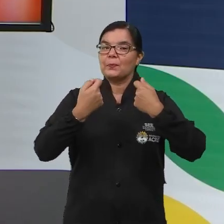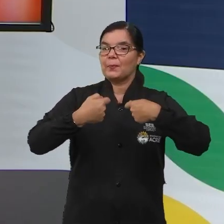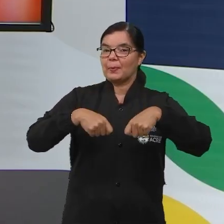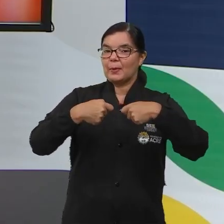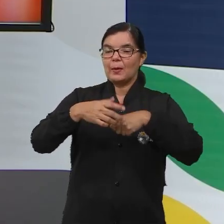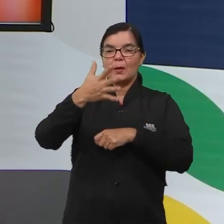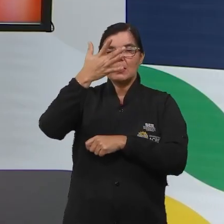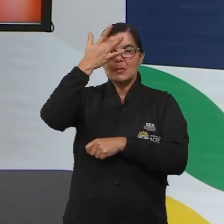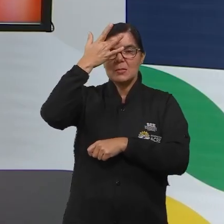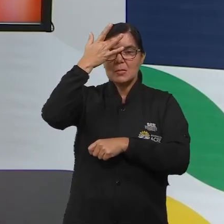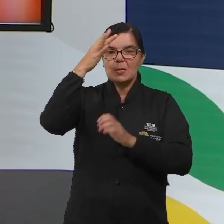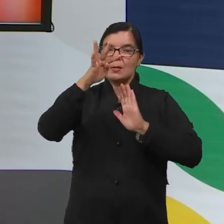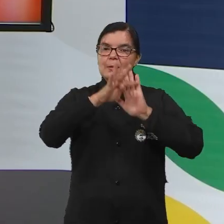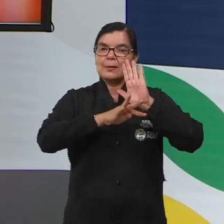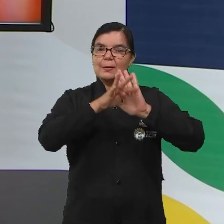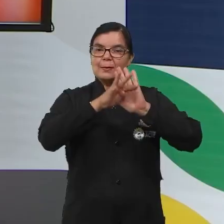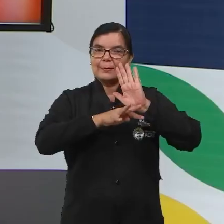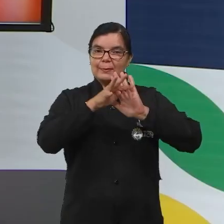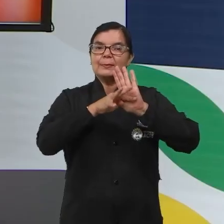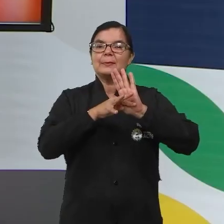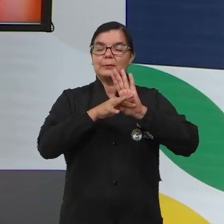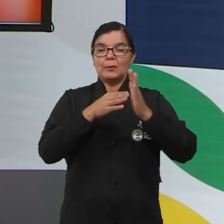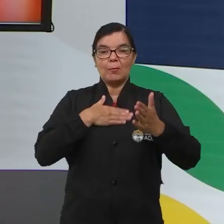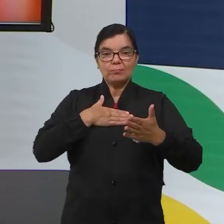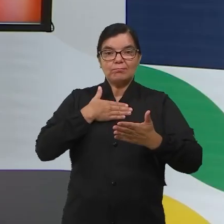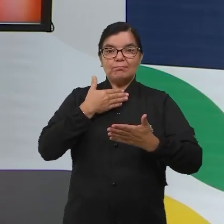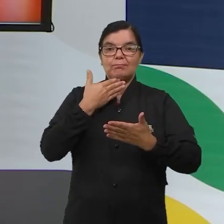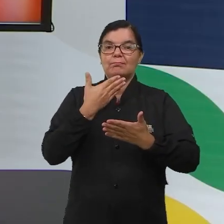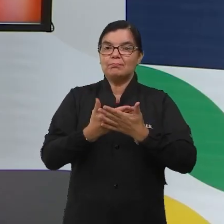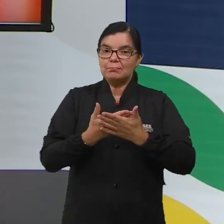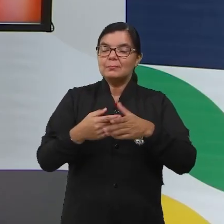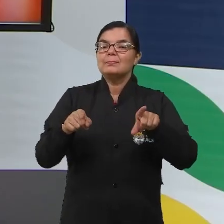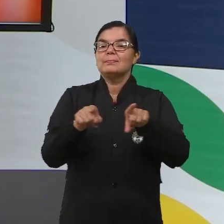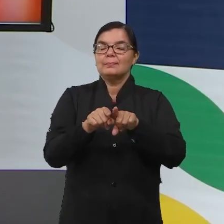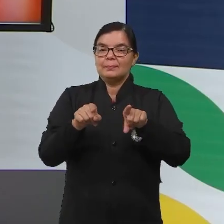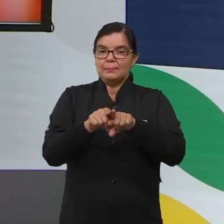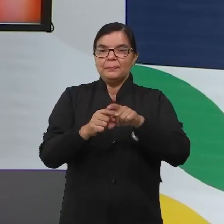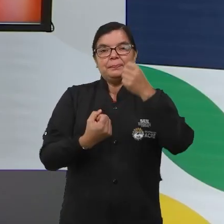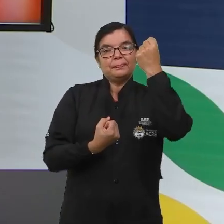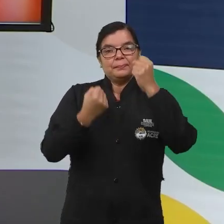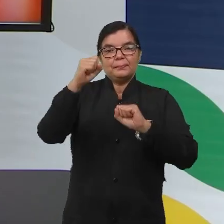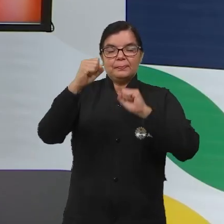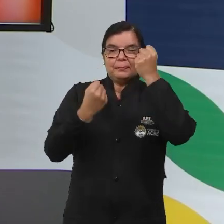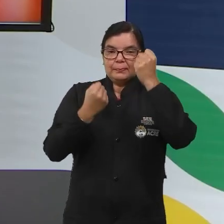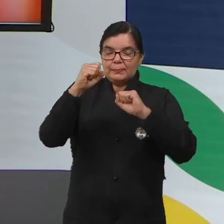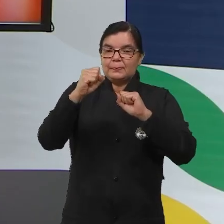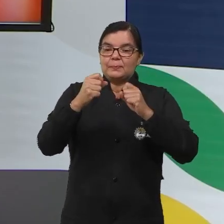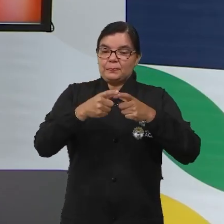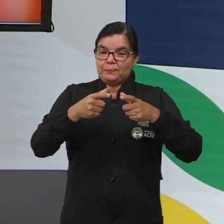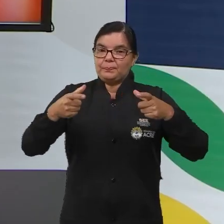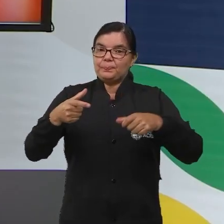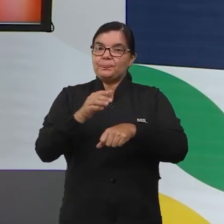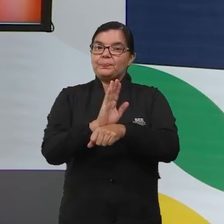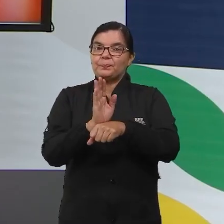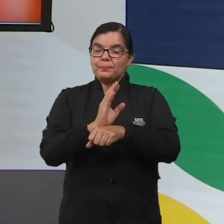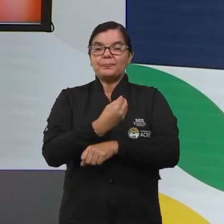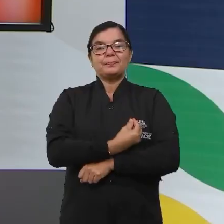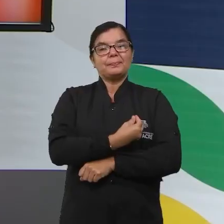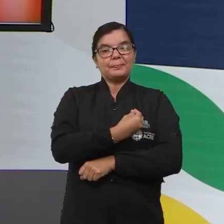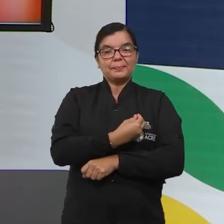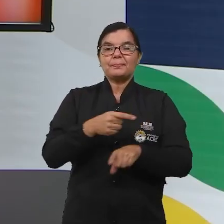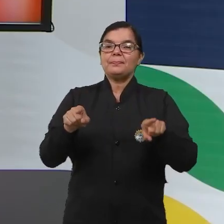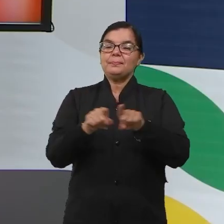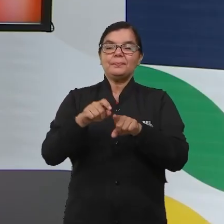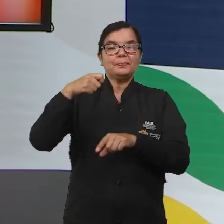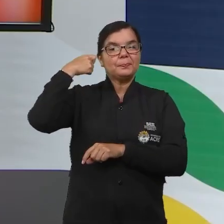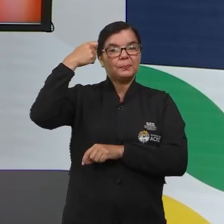precisavam decorar textos. E tudo isso causou muito impacto, tanto na indústria, nos grandes estúdios, quanto na vida dos atores,